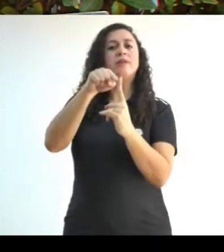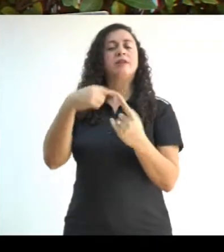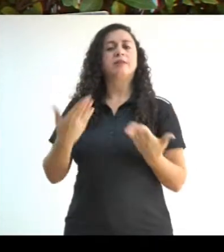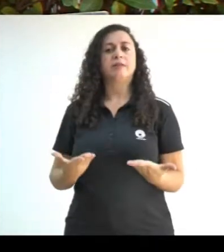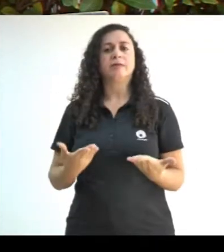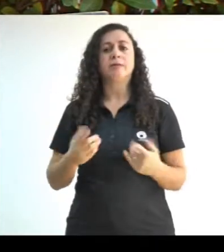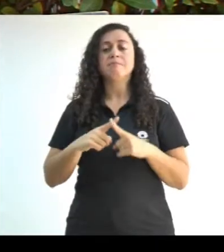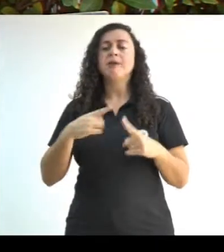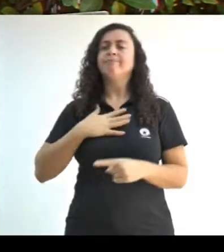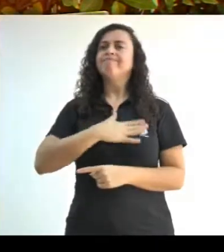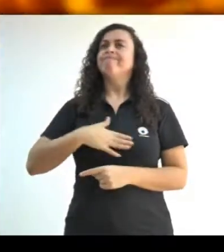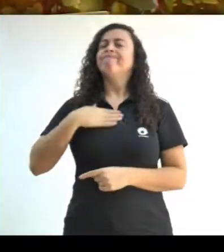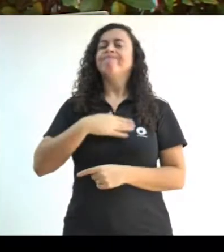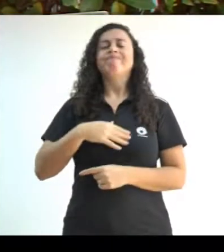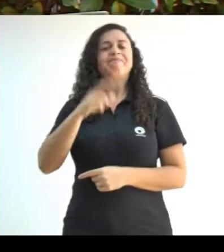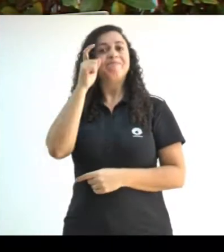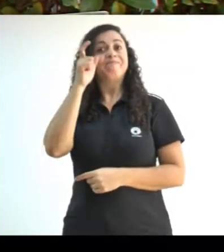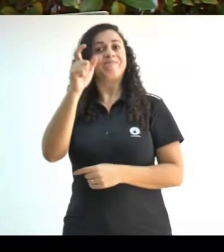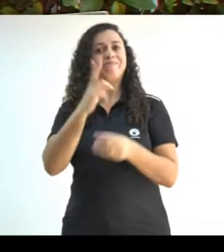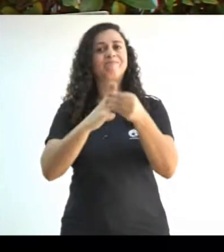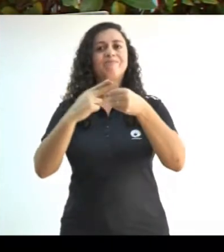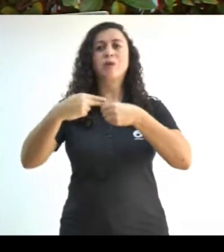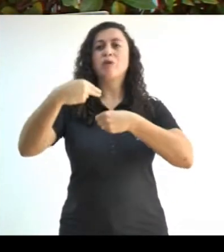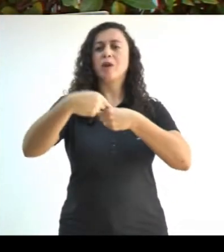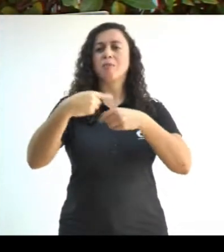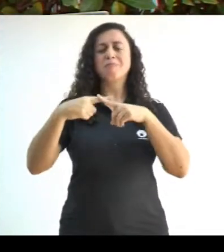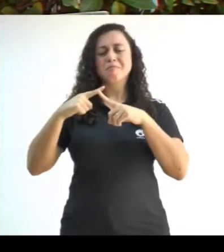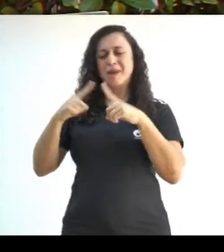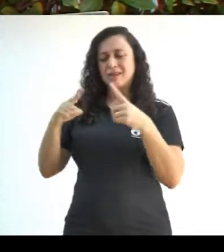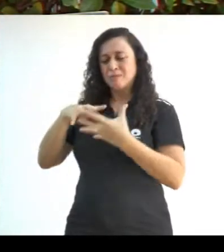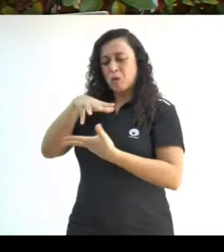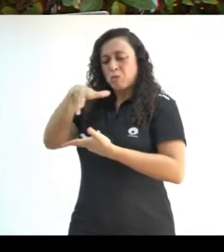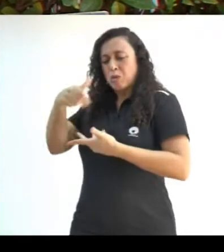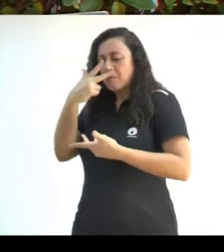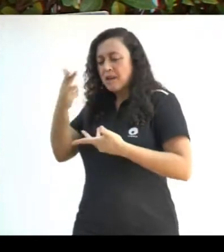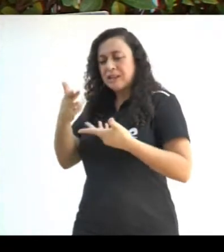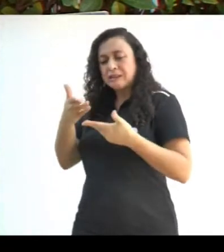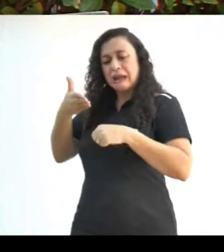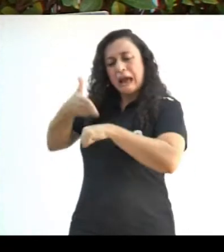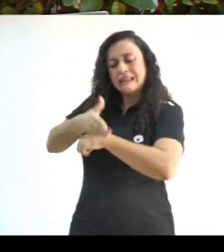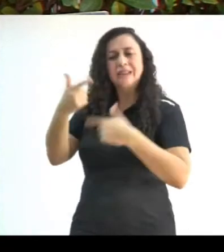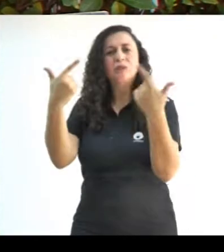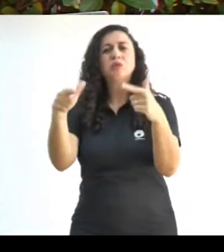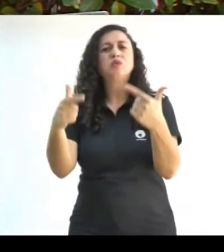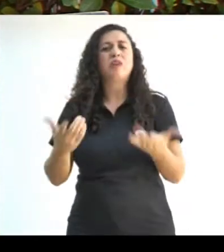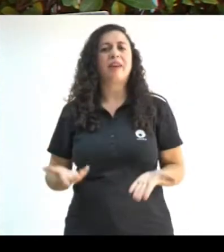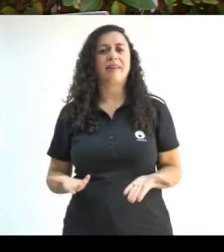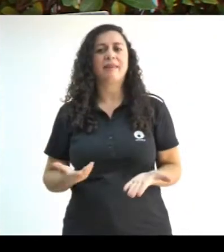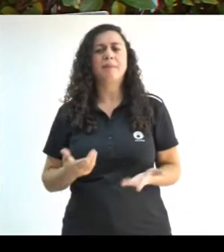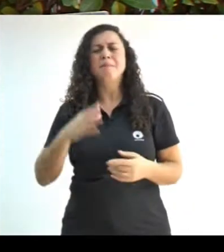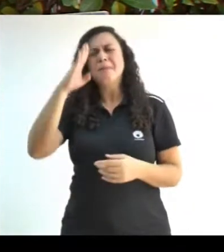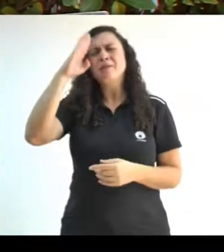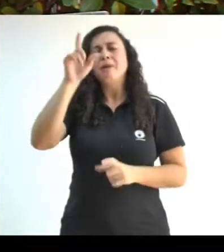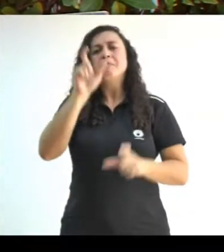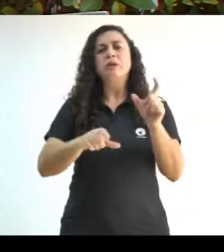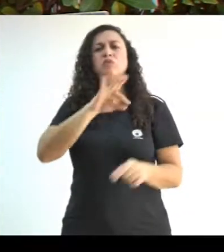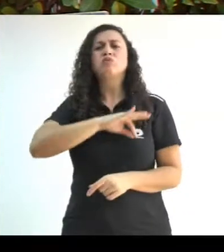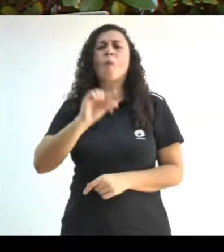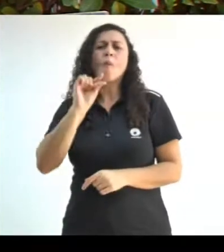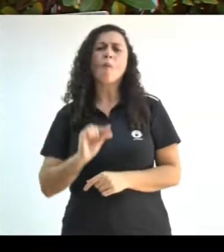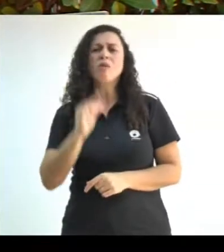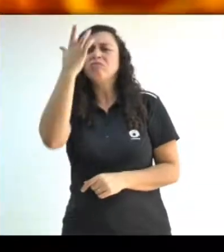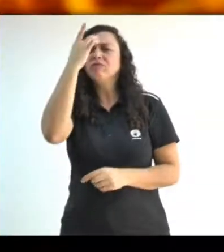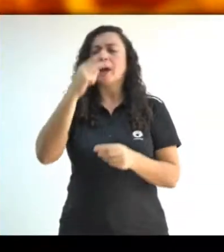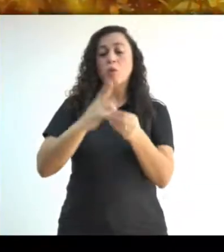Mas eu sempre gostei da Unicamp, né? A gente fica aquele mundinho fechado que a gente não tem acesso. principalmente quem vem de baixa renda, não sabe direito